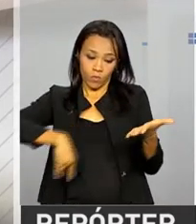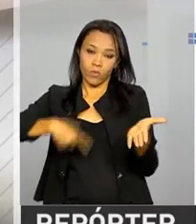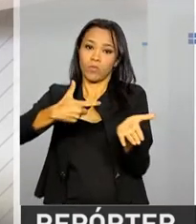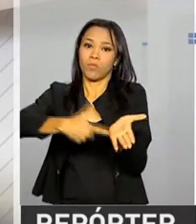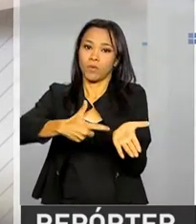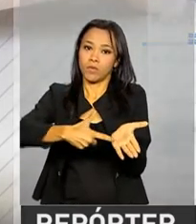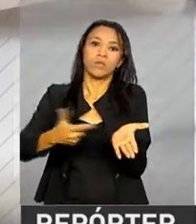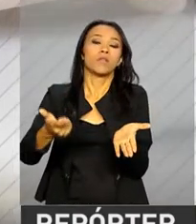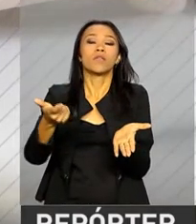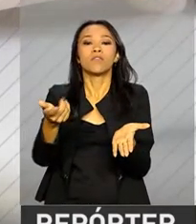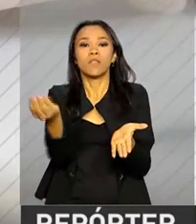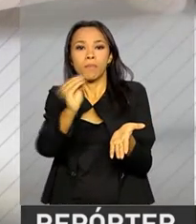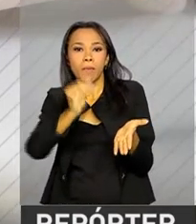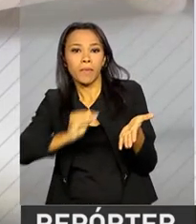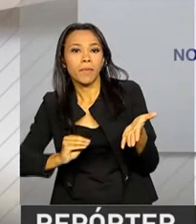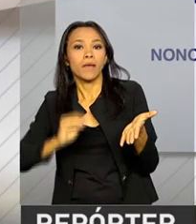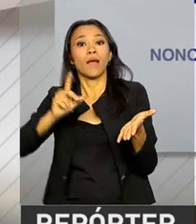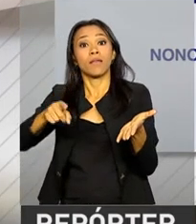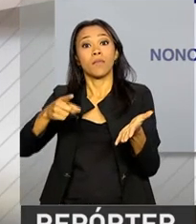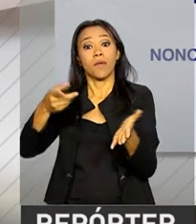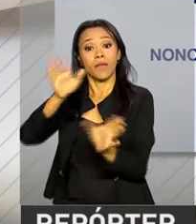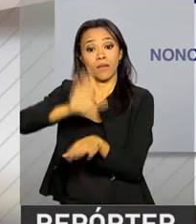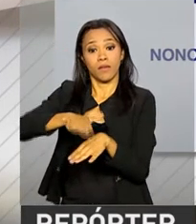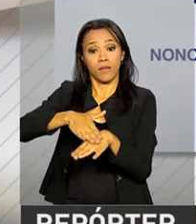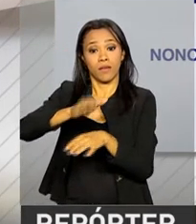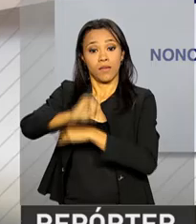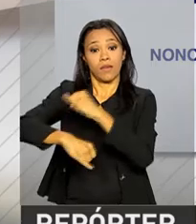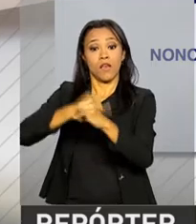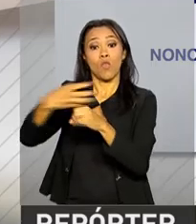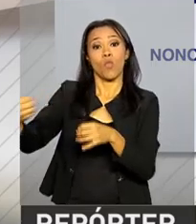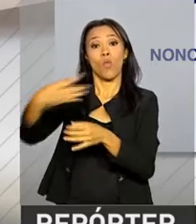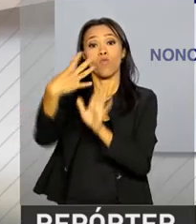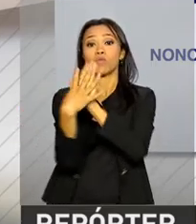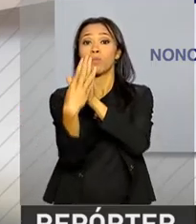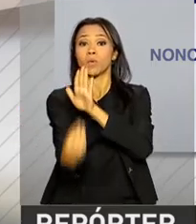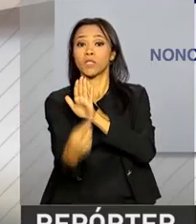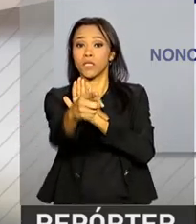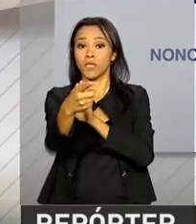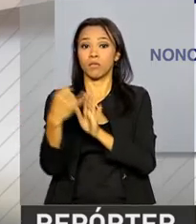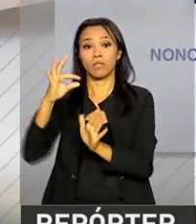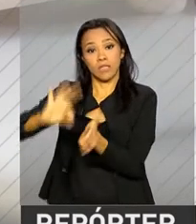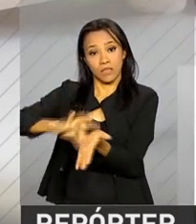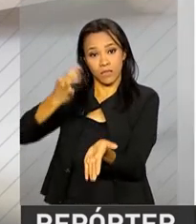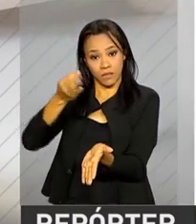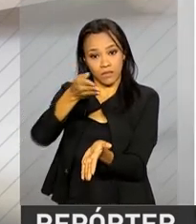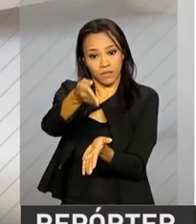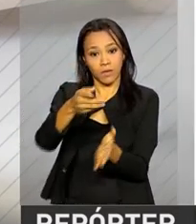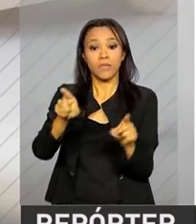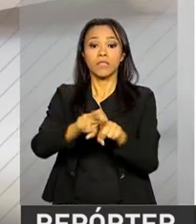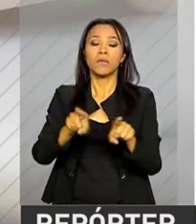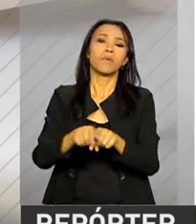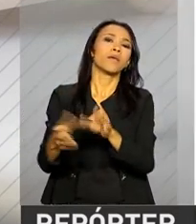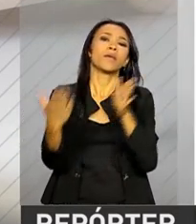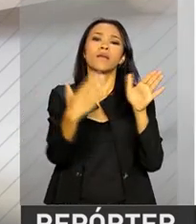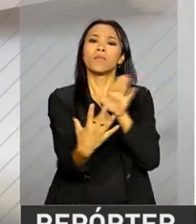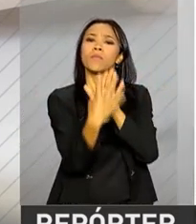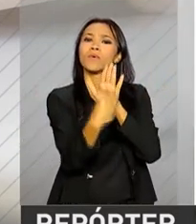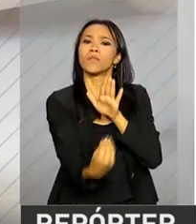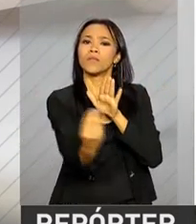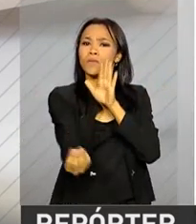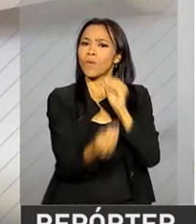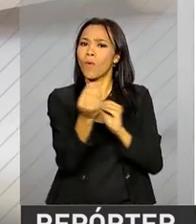cadastrais a receita oferecerá também novos modelos de comprovante de inscrição e de situação cadastral no cpf